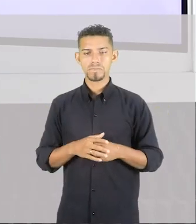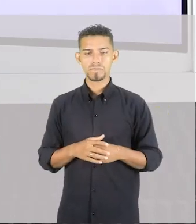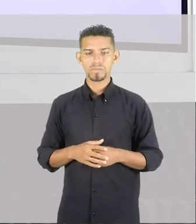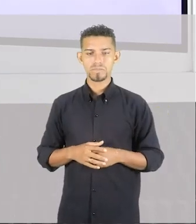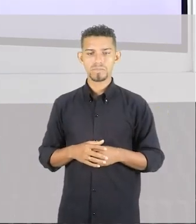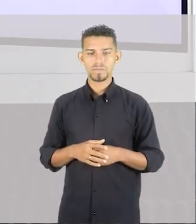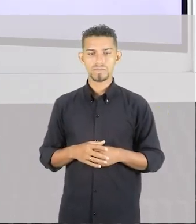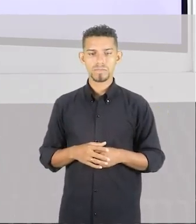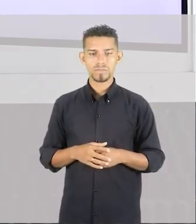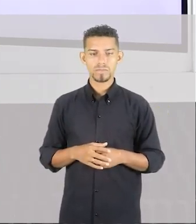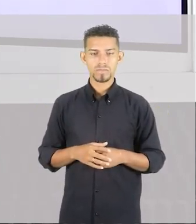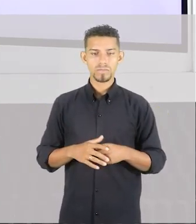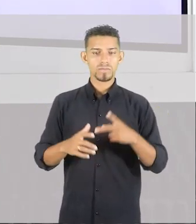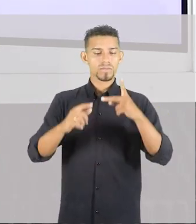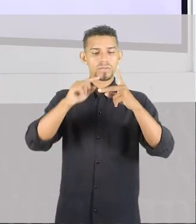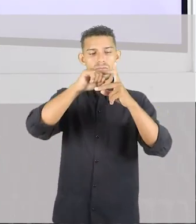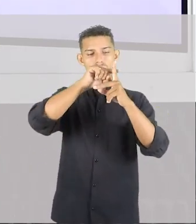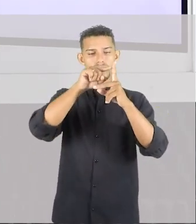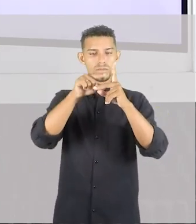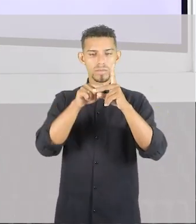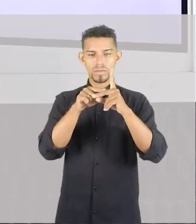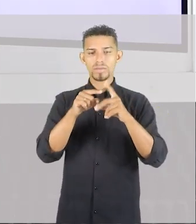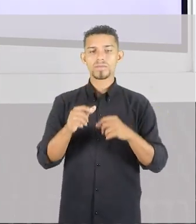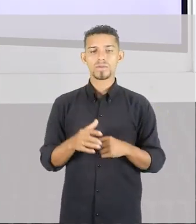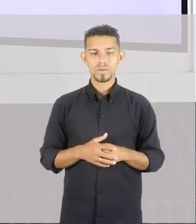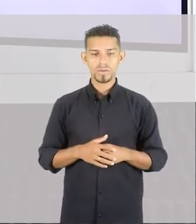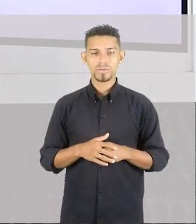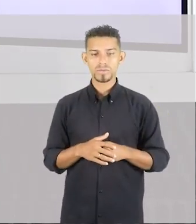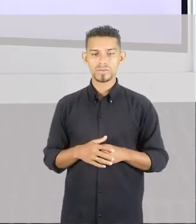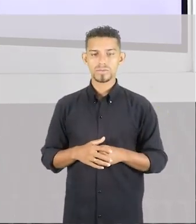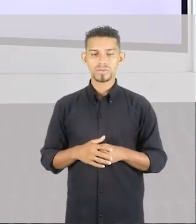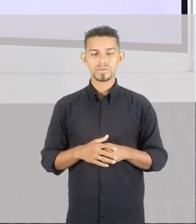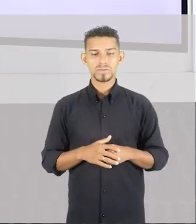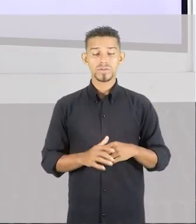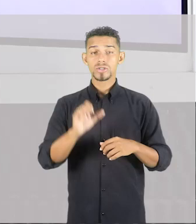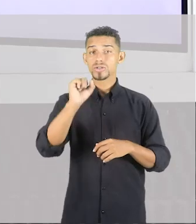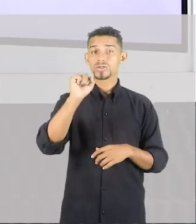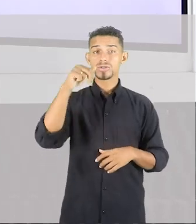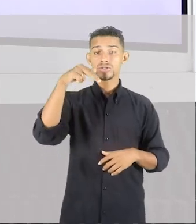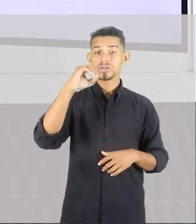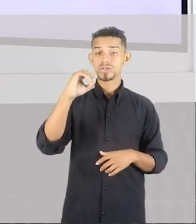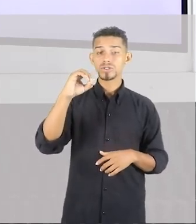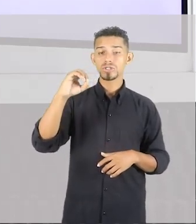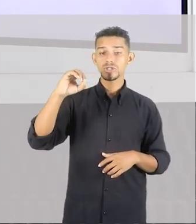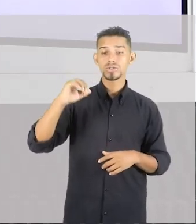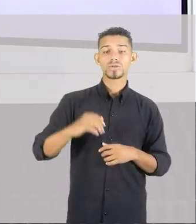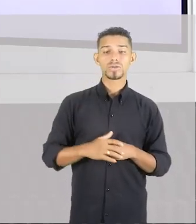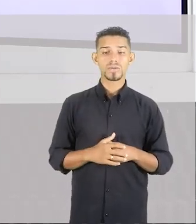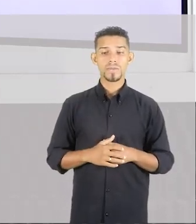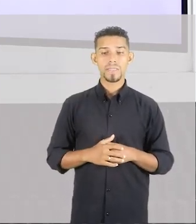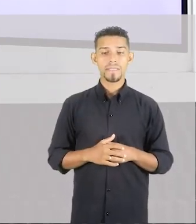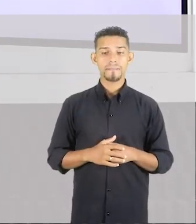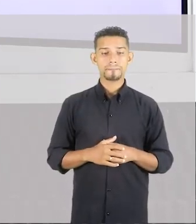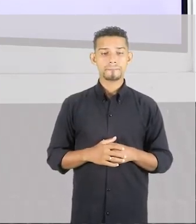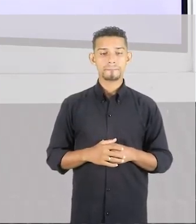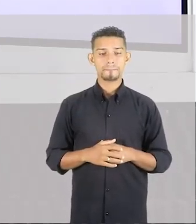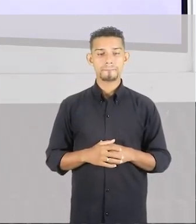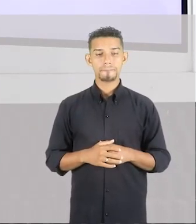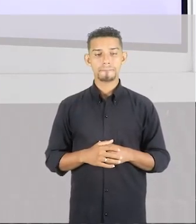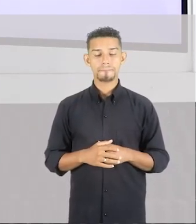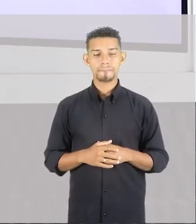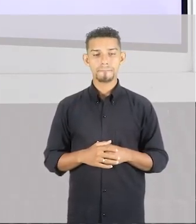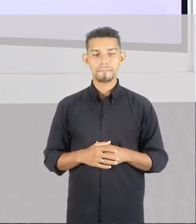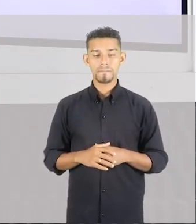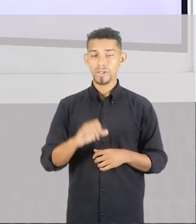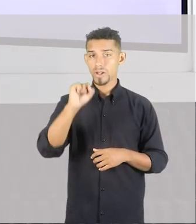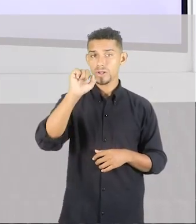velocidade, que ângulo eles estão formando? 90 graus. Quanto é o seno de 90? Vou botar aqui para vocês, ó. O